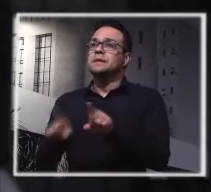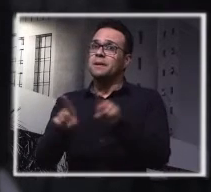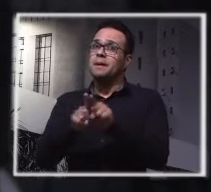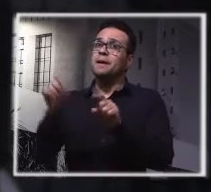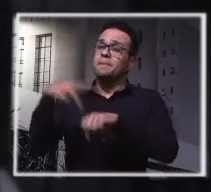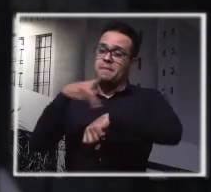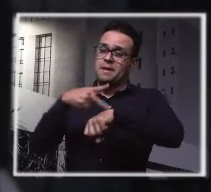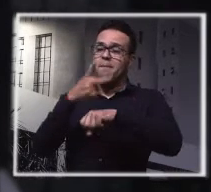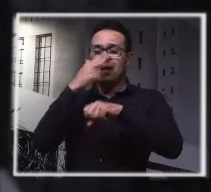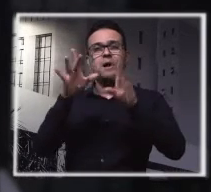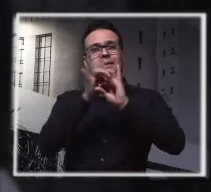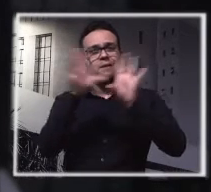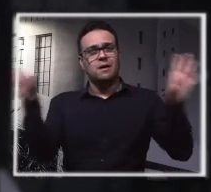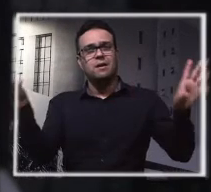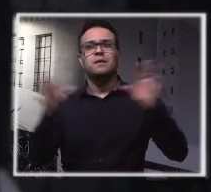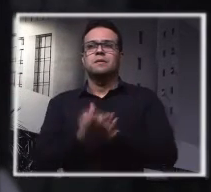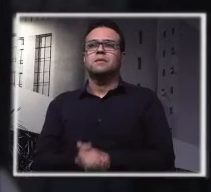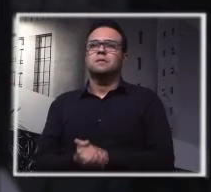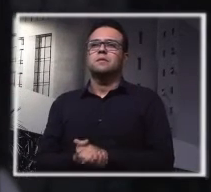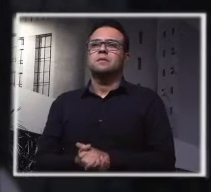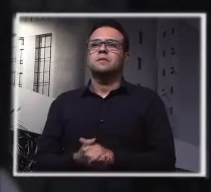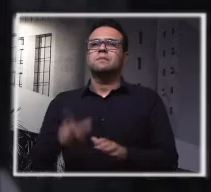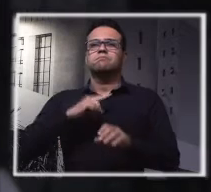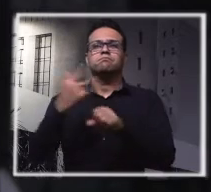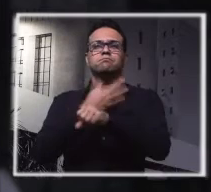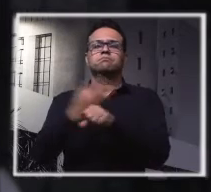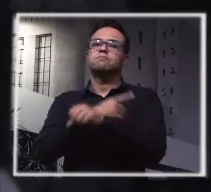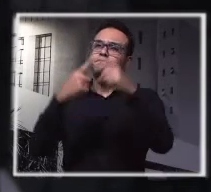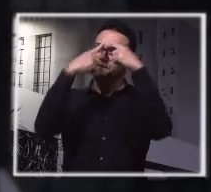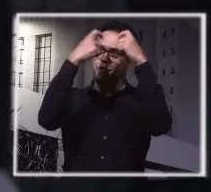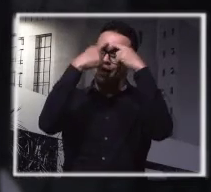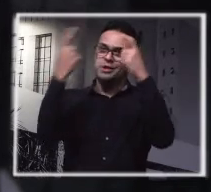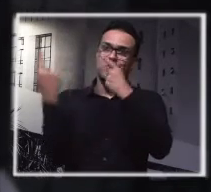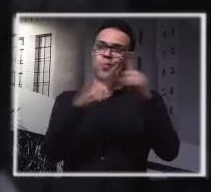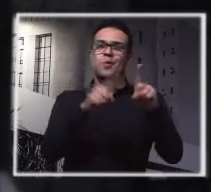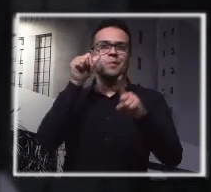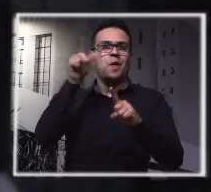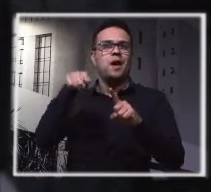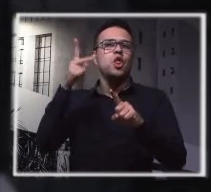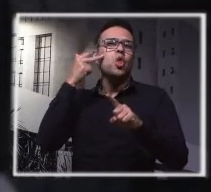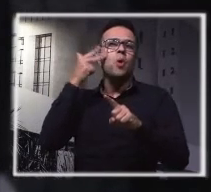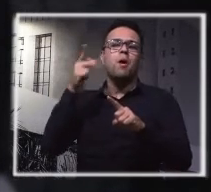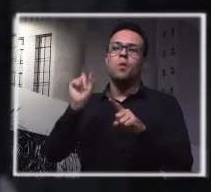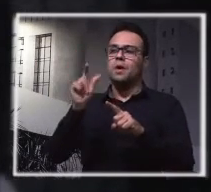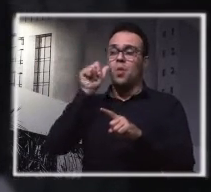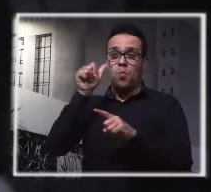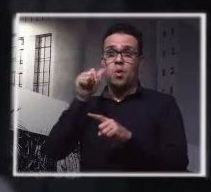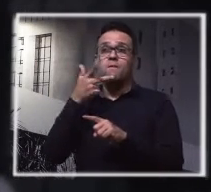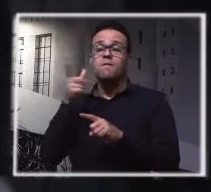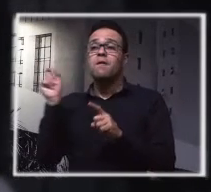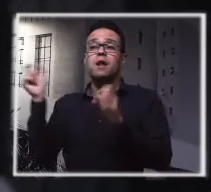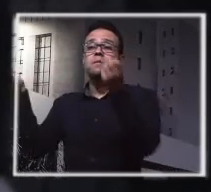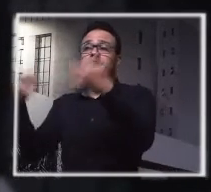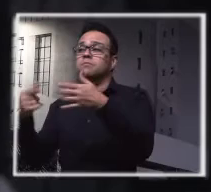uma permissividade, uma alta tolerância à violência contra a mulher. É normal que as mulheres cheguem e